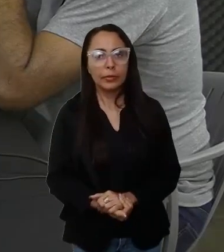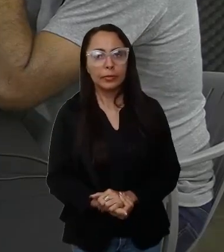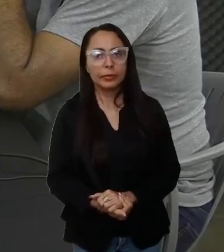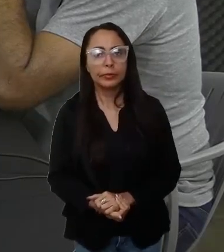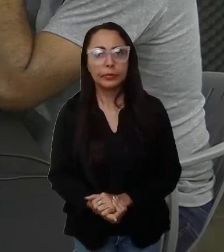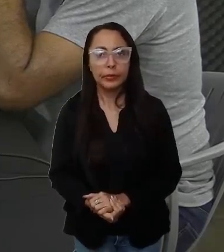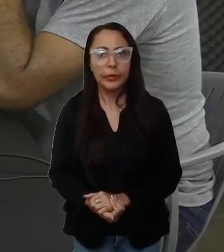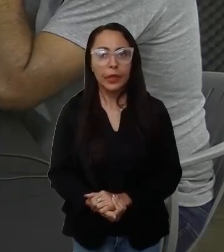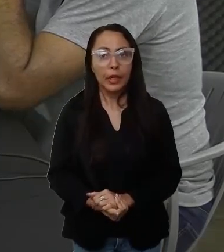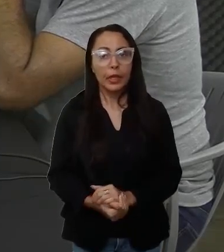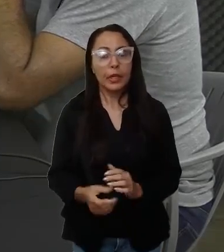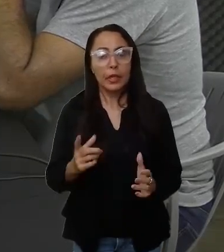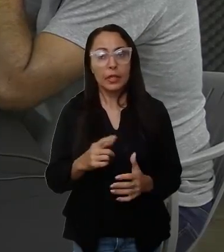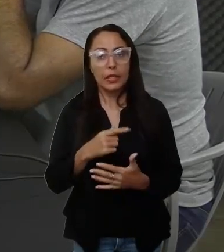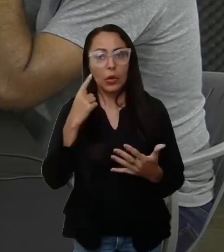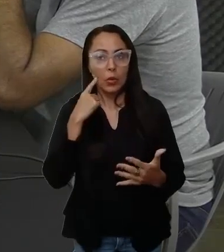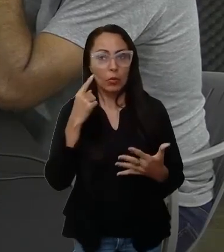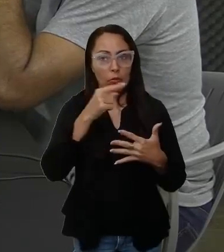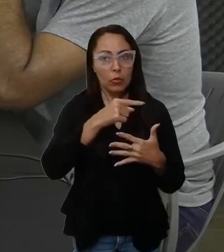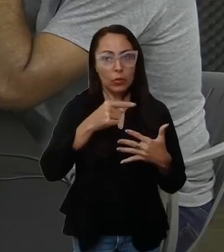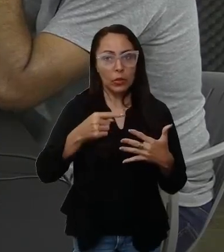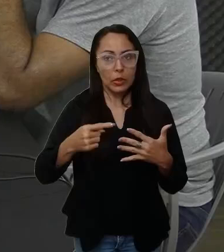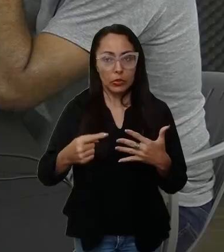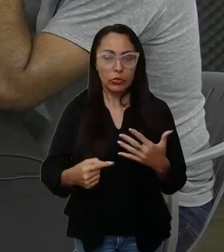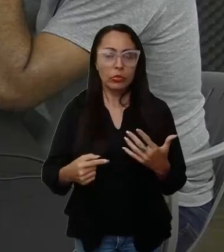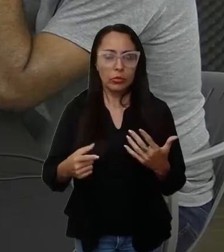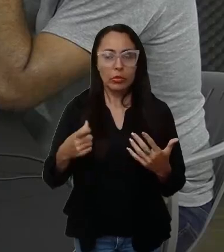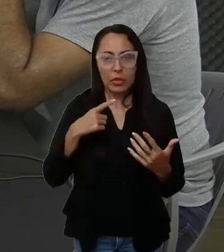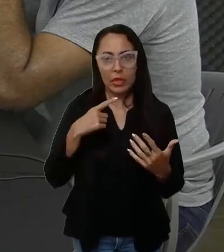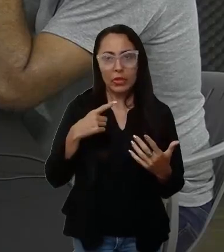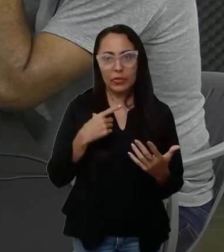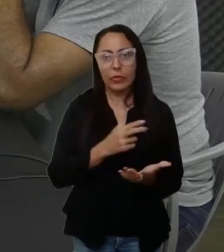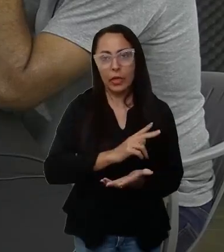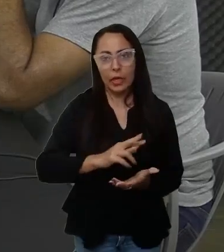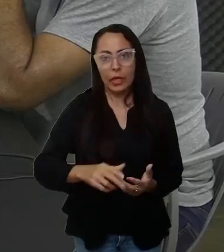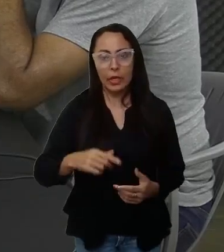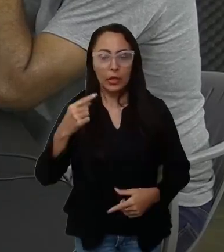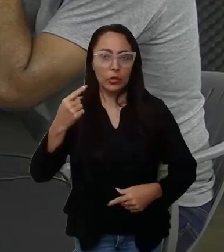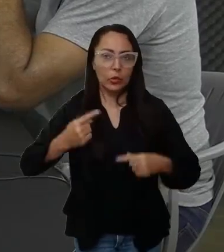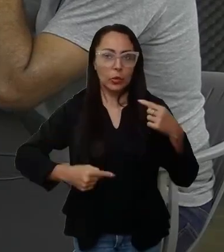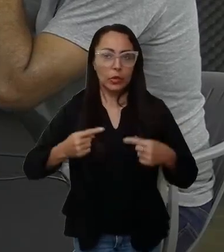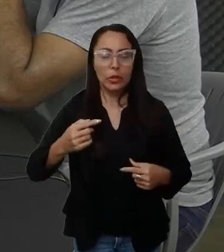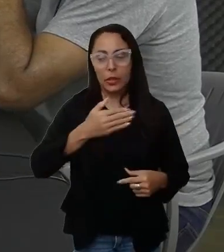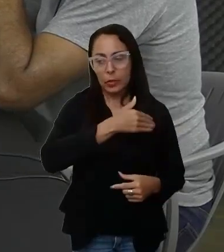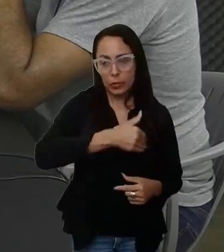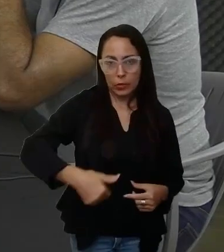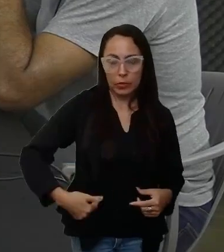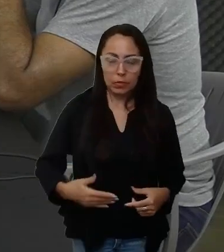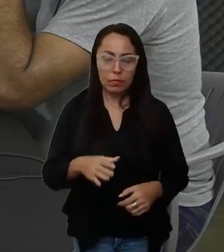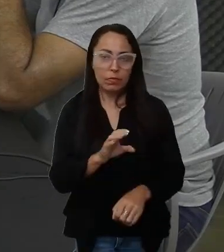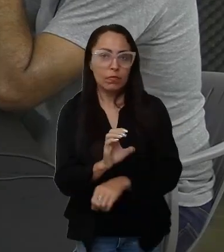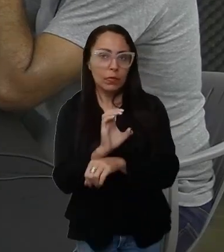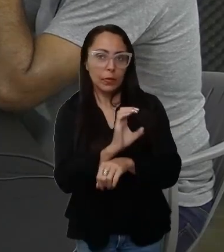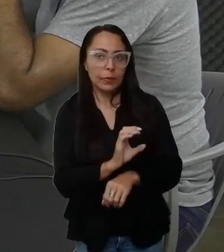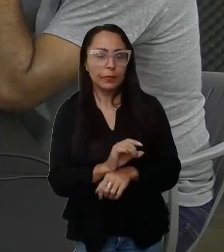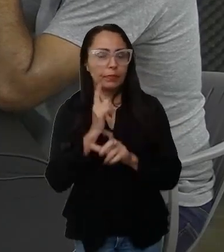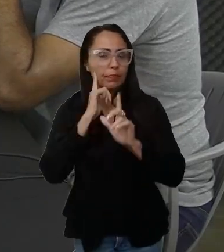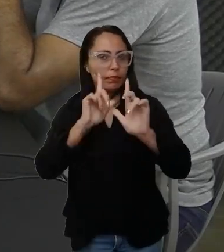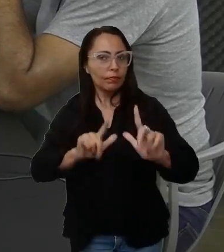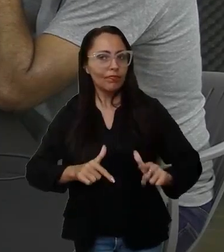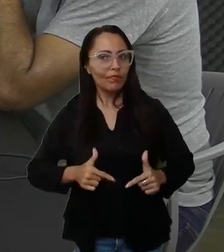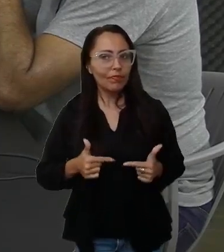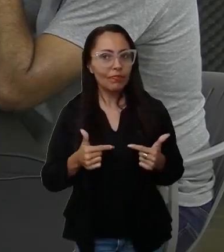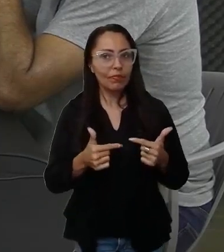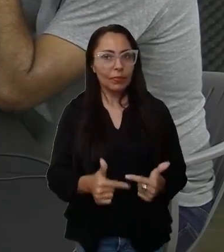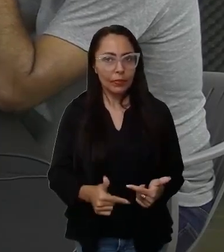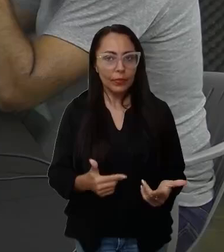um dos, provavelmente existe muito mais, políticas públicas do Estado em relação ao enfrentamento a